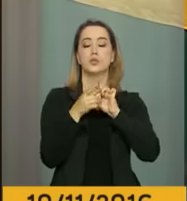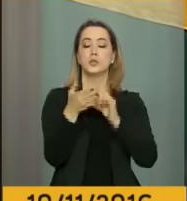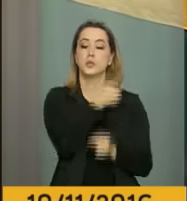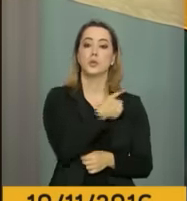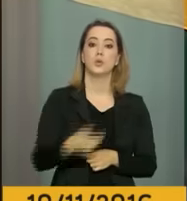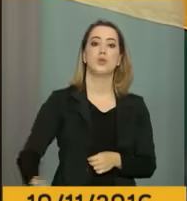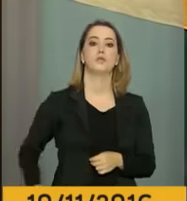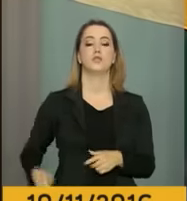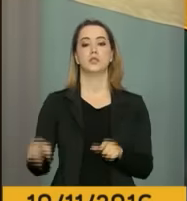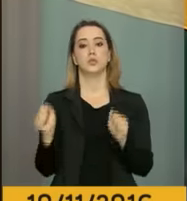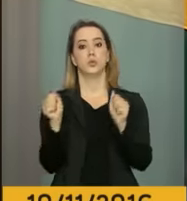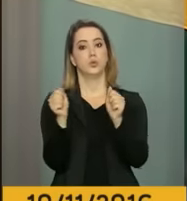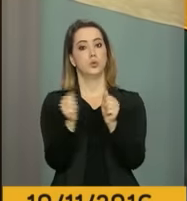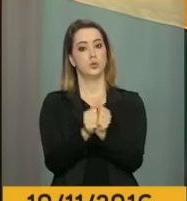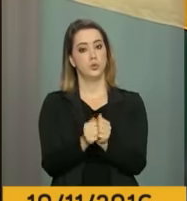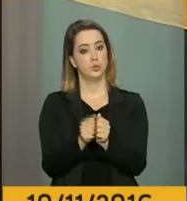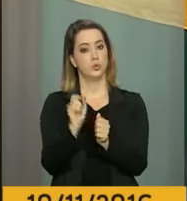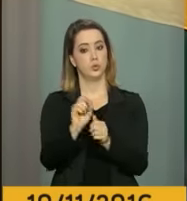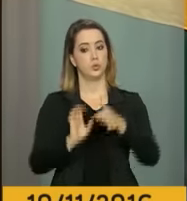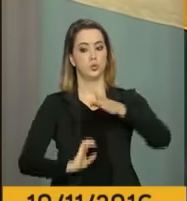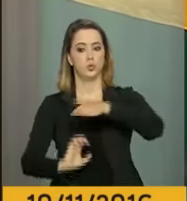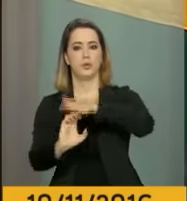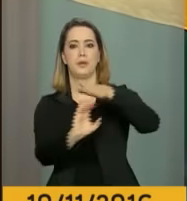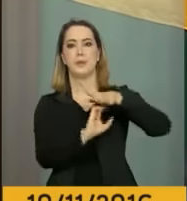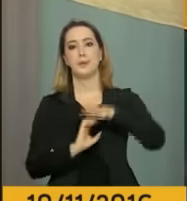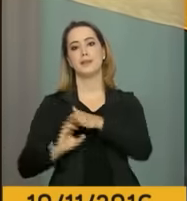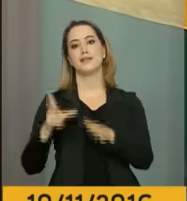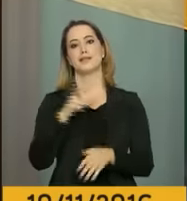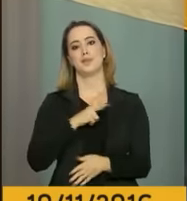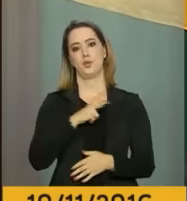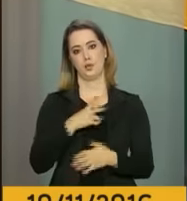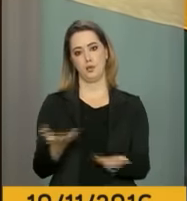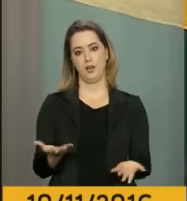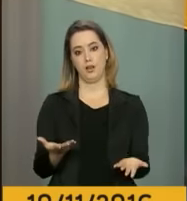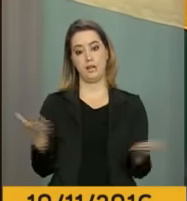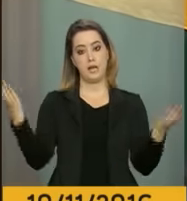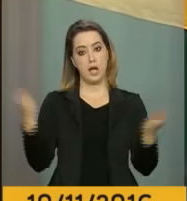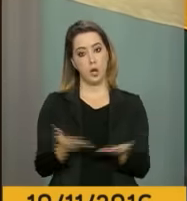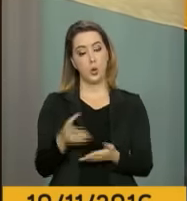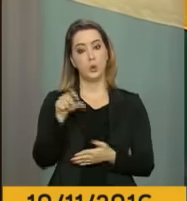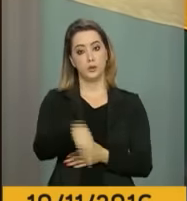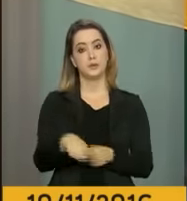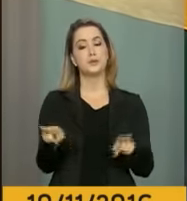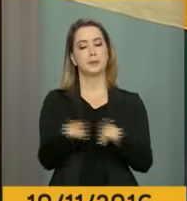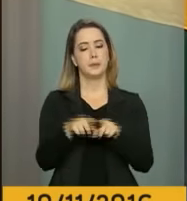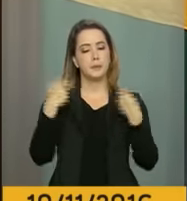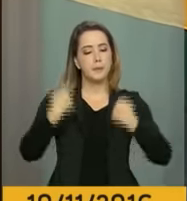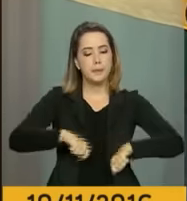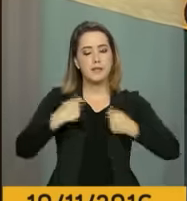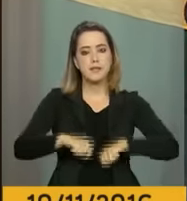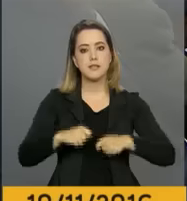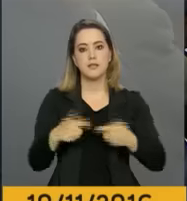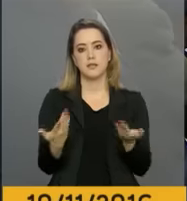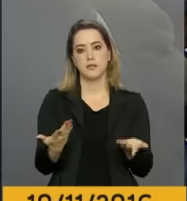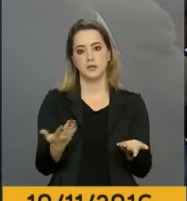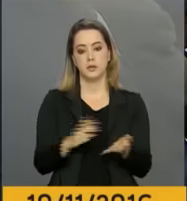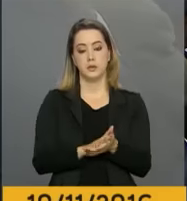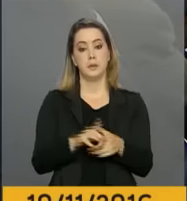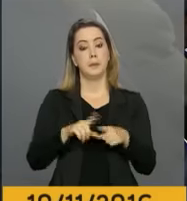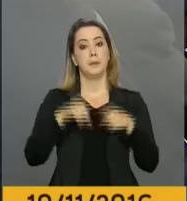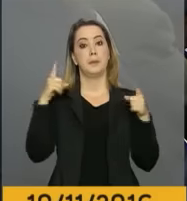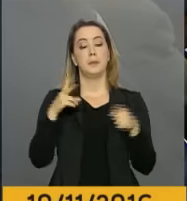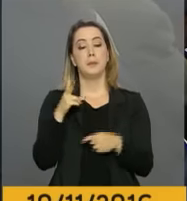governativa com a iniciativa privada. Aqui nós também devemos fazê-lo, mas o